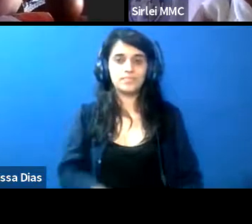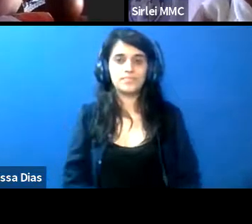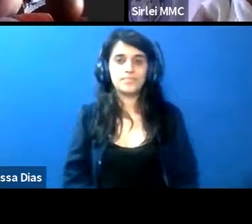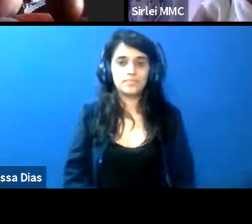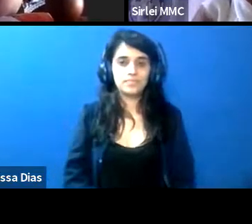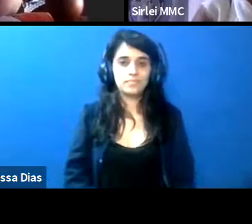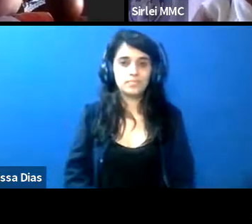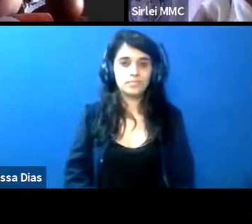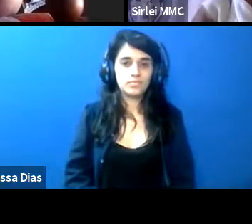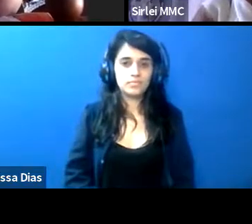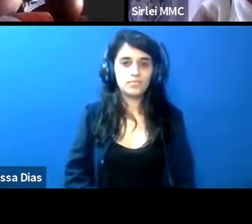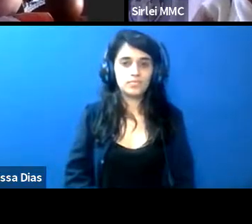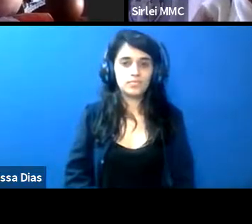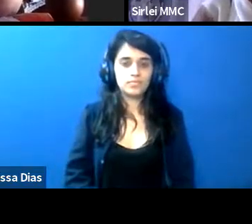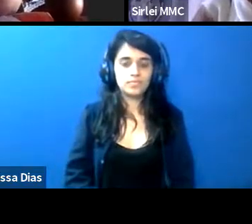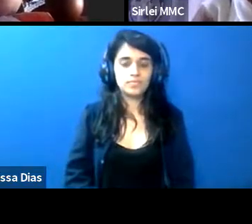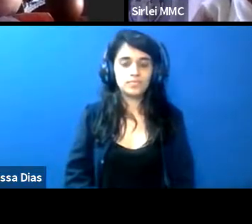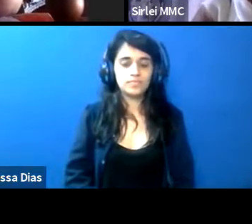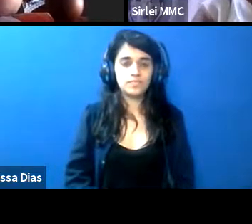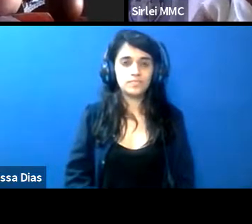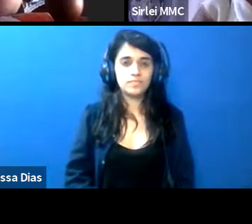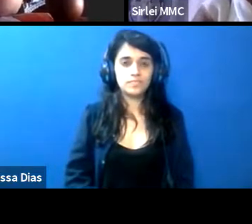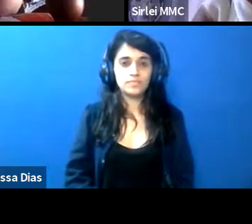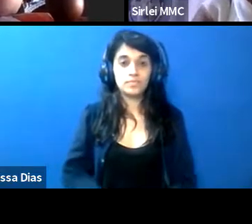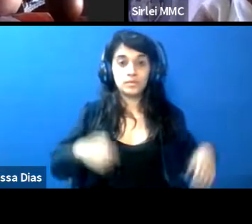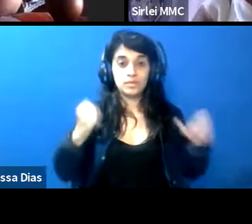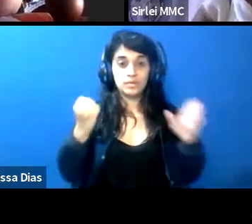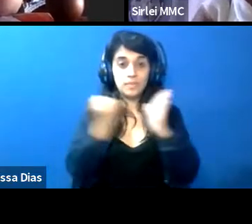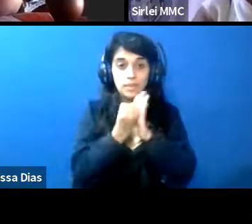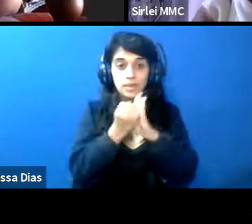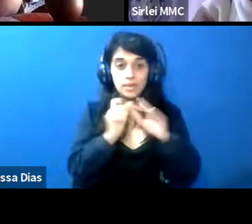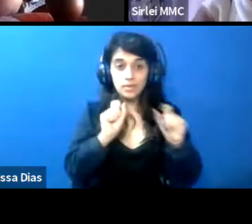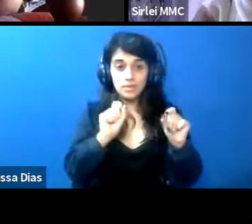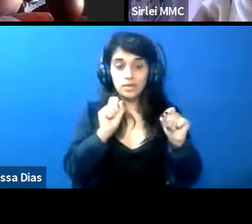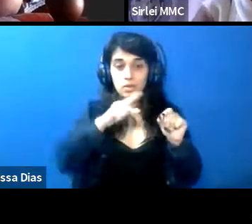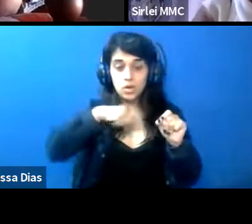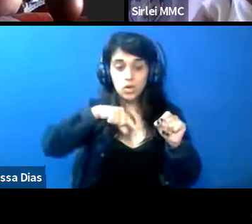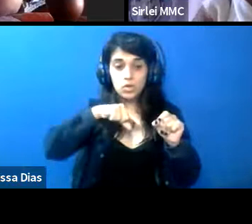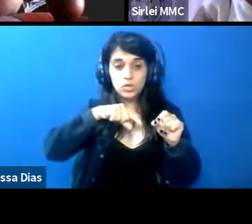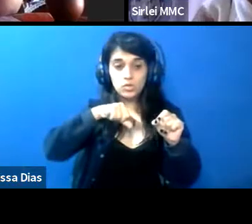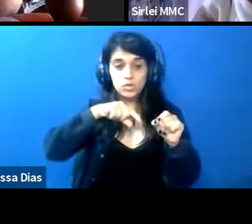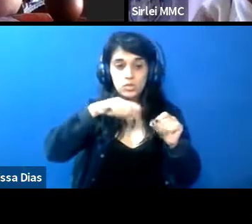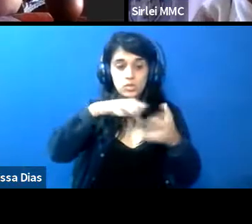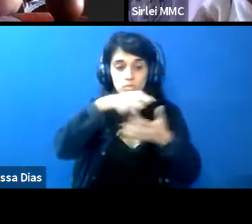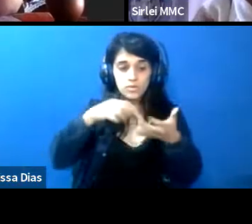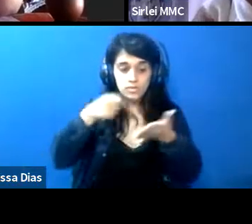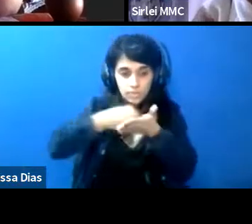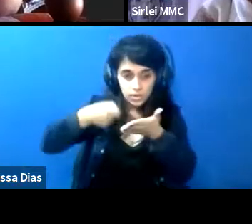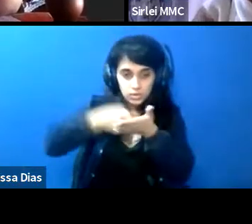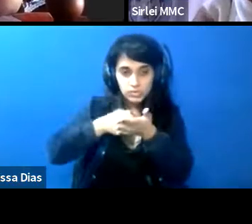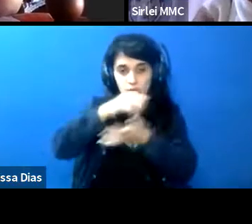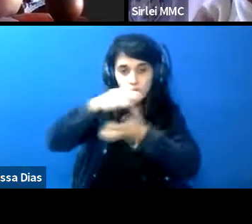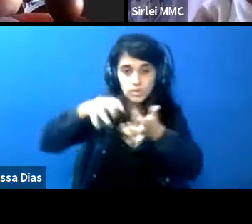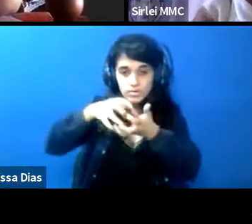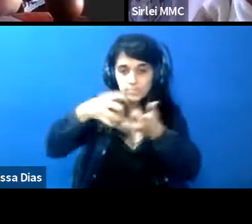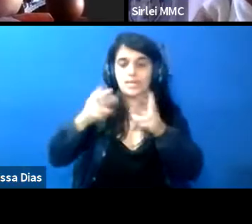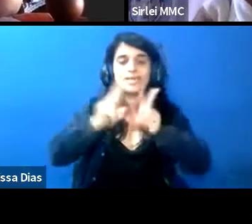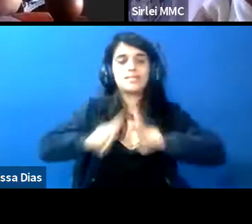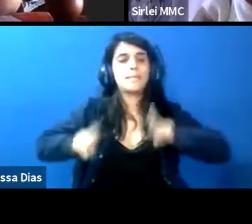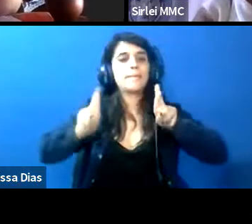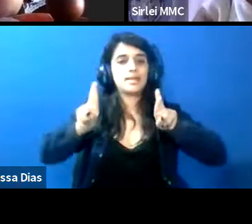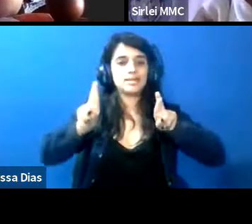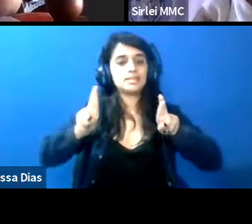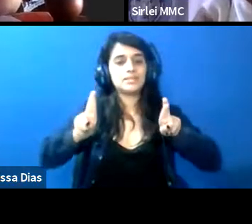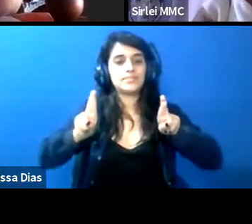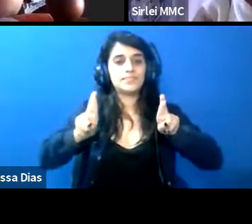que o slogan da Via Campesina é globalizemos a luta, globalizemos a esperança, né? Que